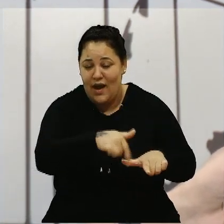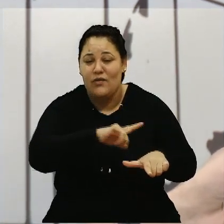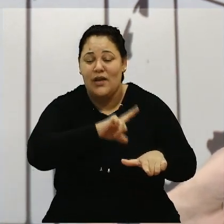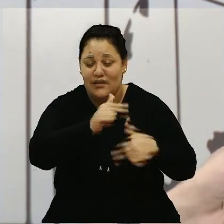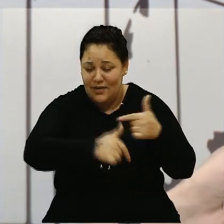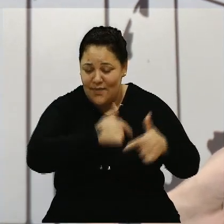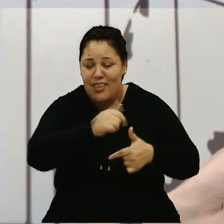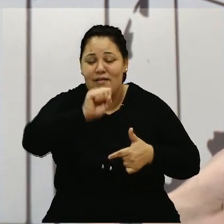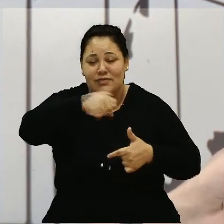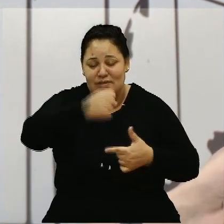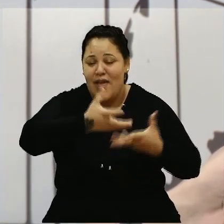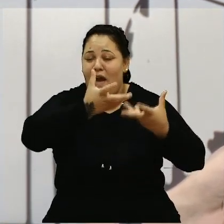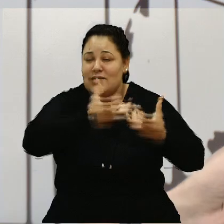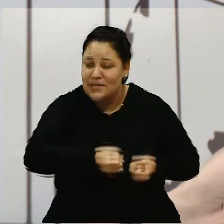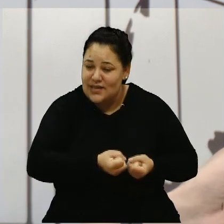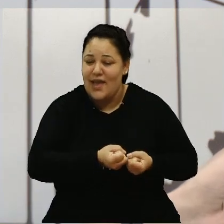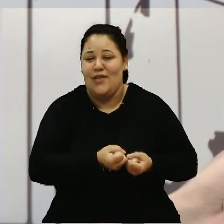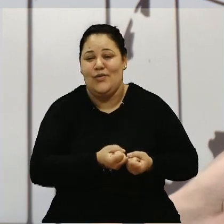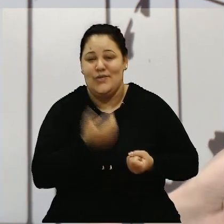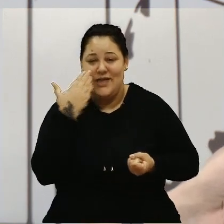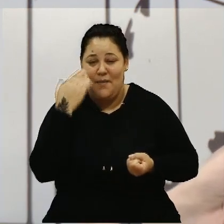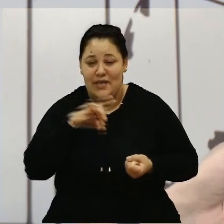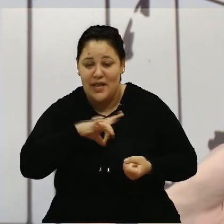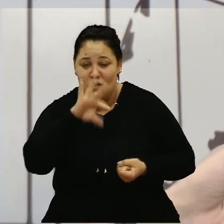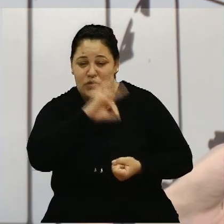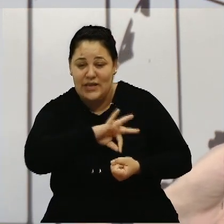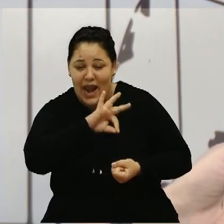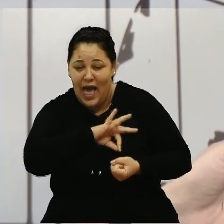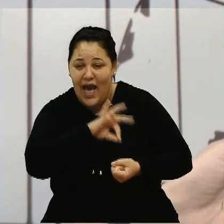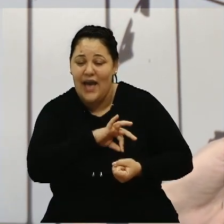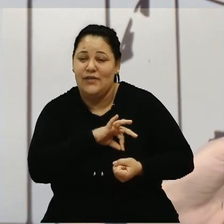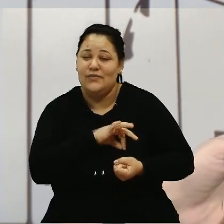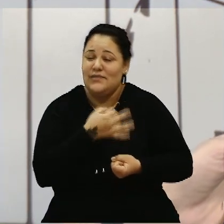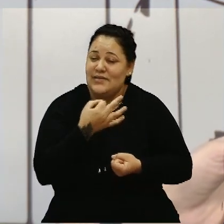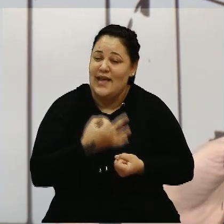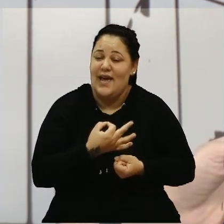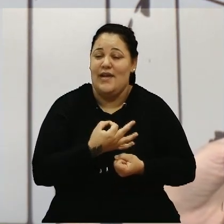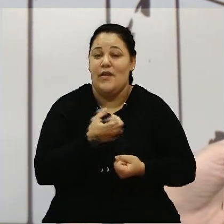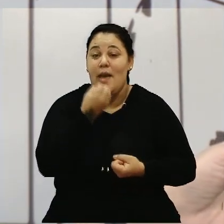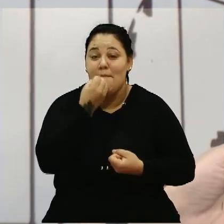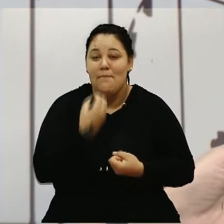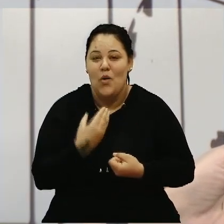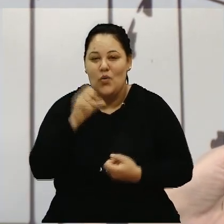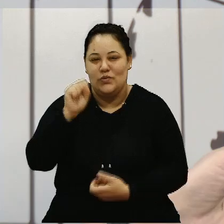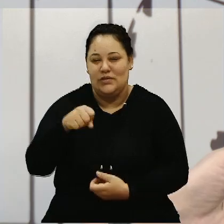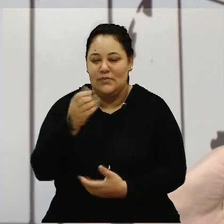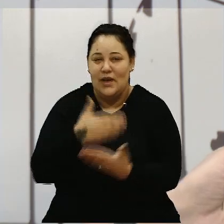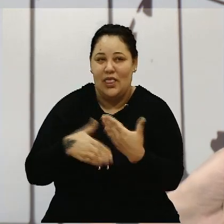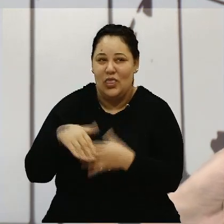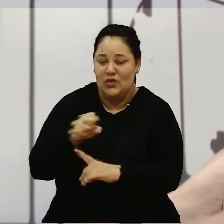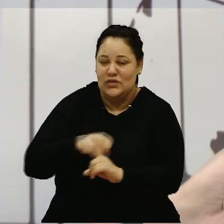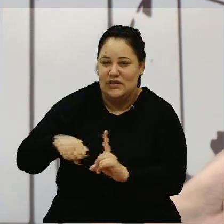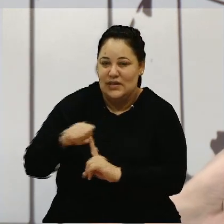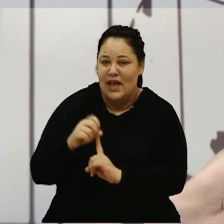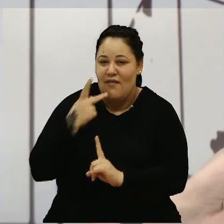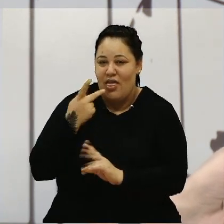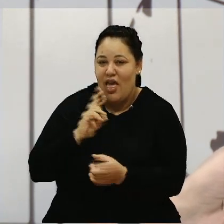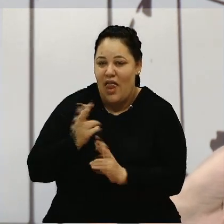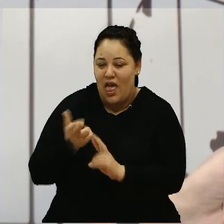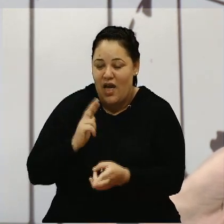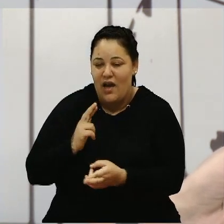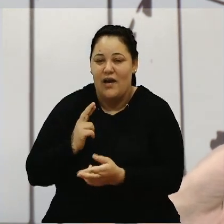lá produzindo, estão lá ganhando seu salário, e isso é bom para a sociedade. A questão também que eles